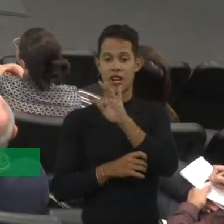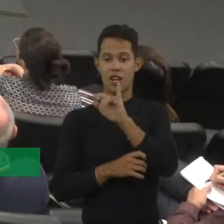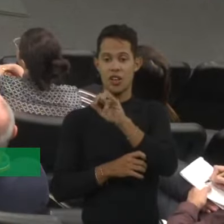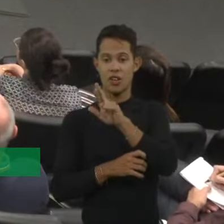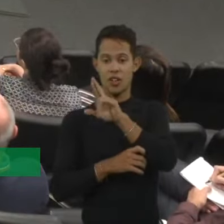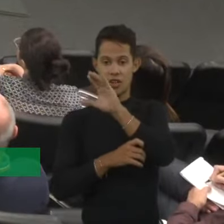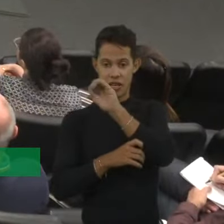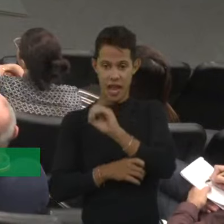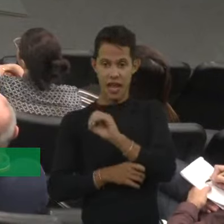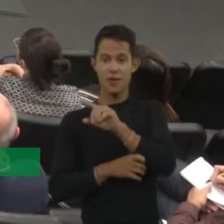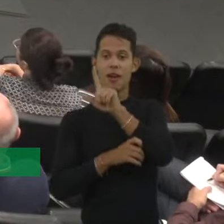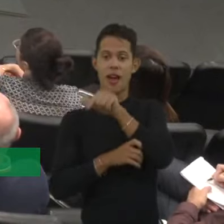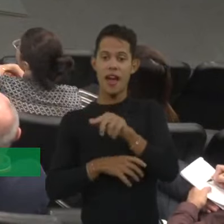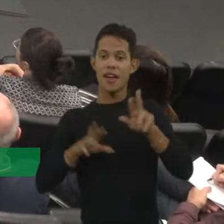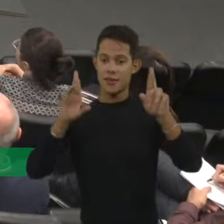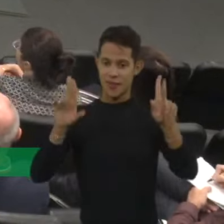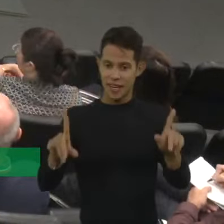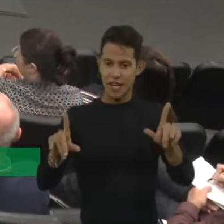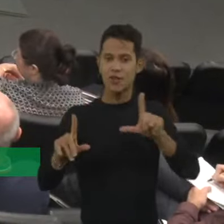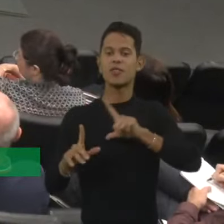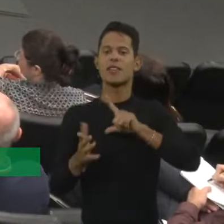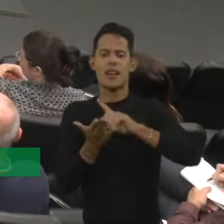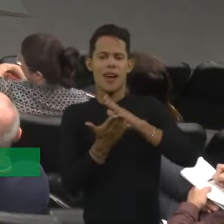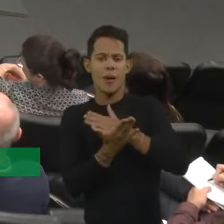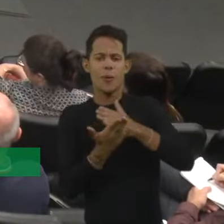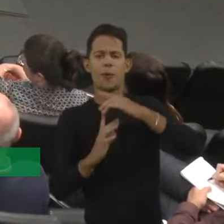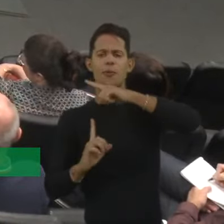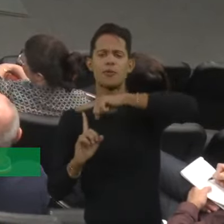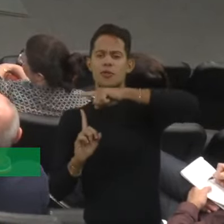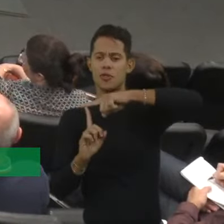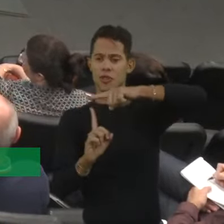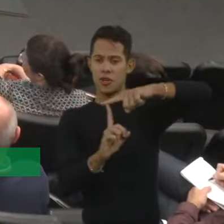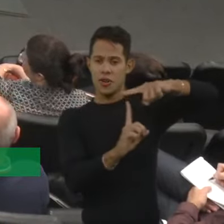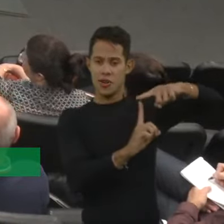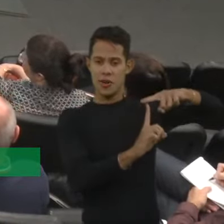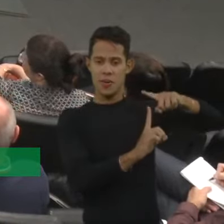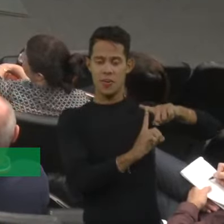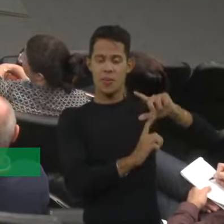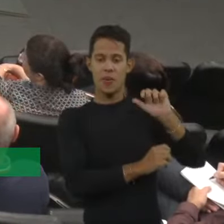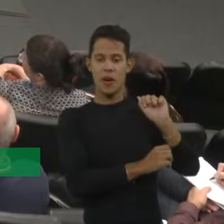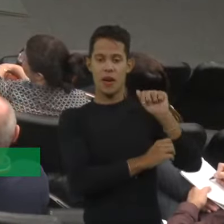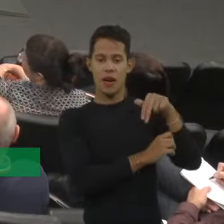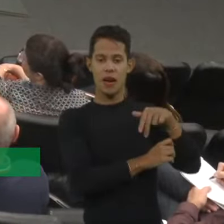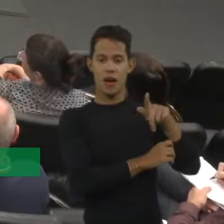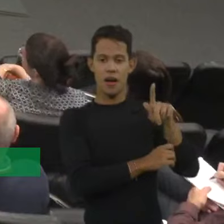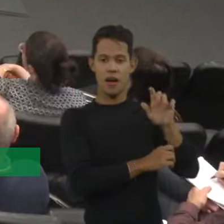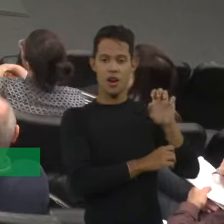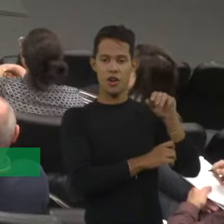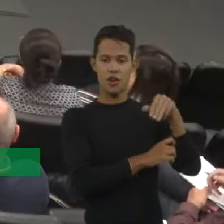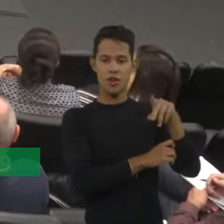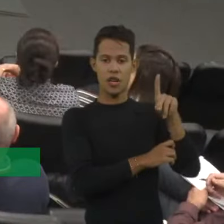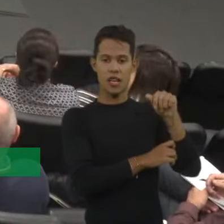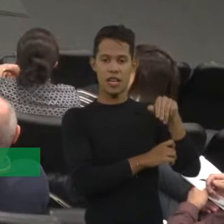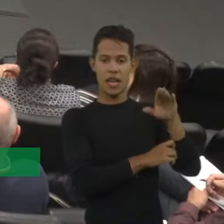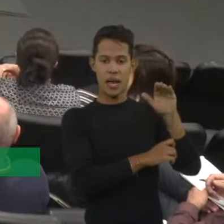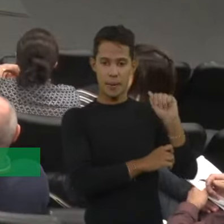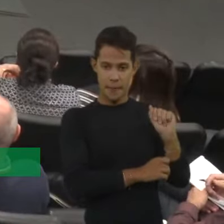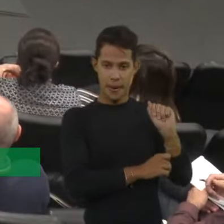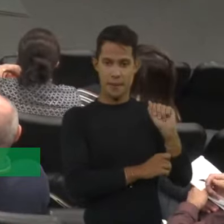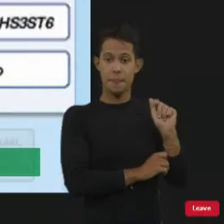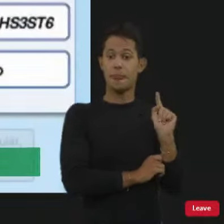bradicinina. Então, existem alguns tipos de angedema cujo mediador é a bradicinina. E, no caso do